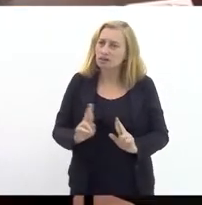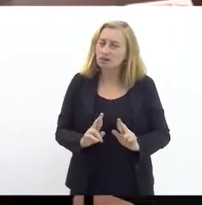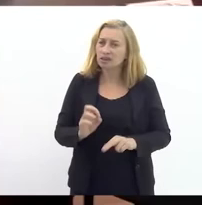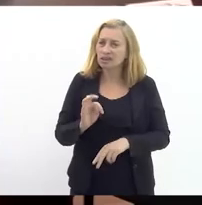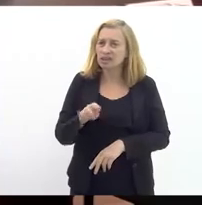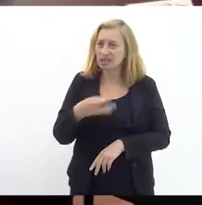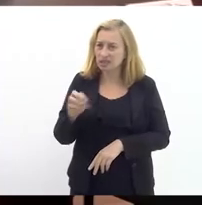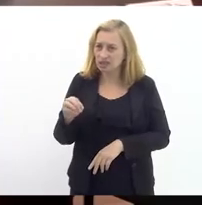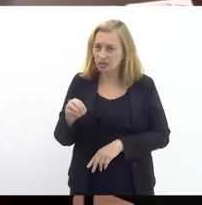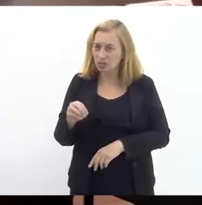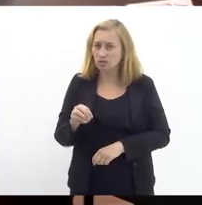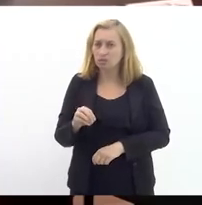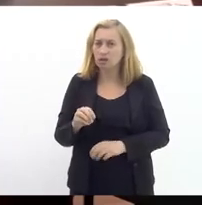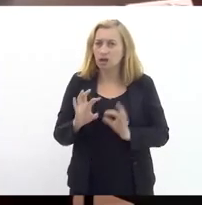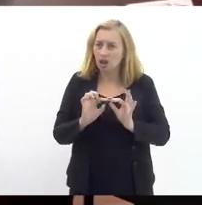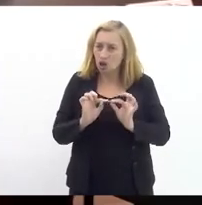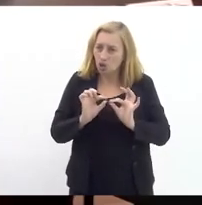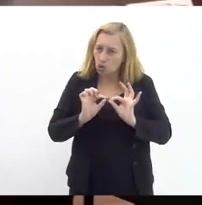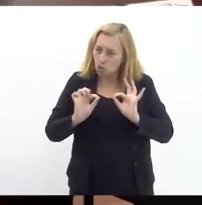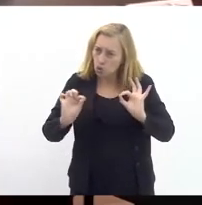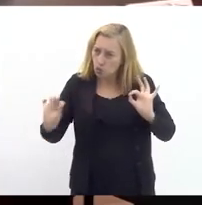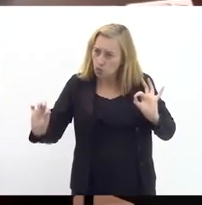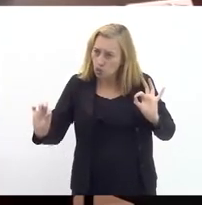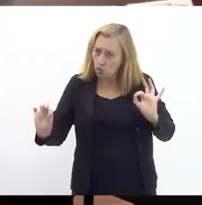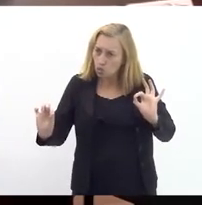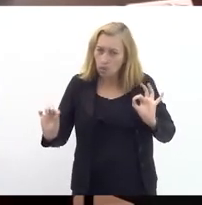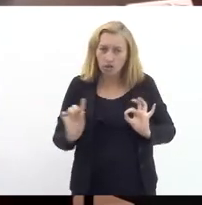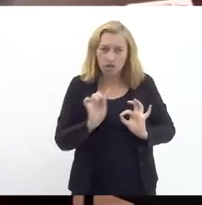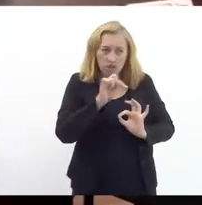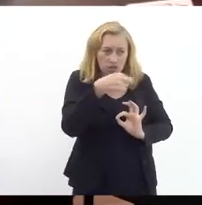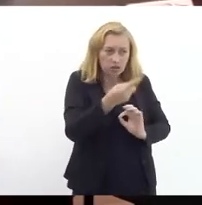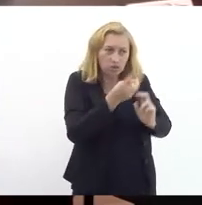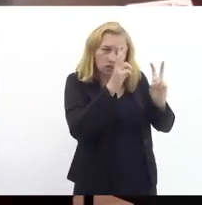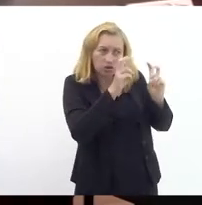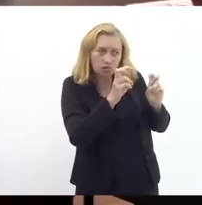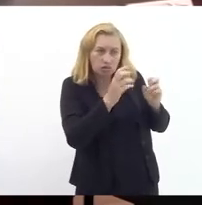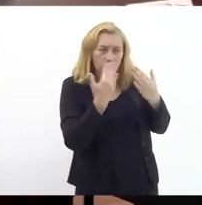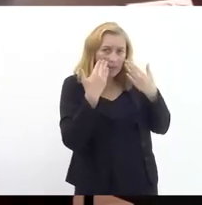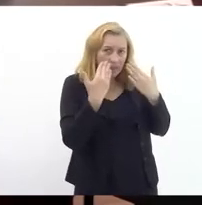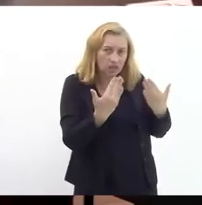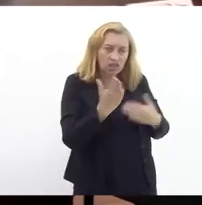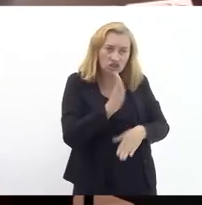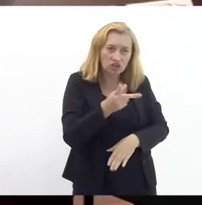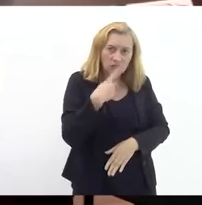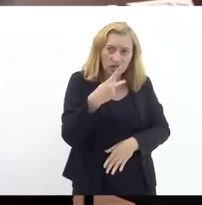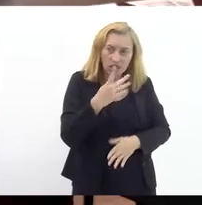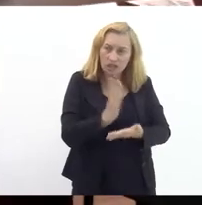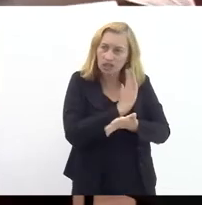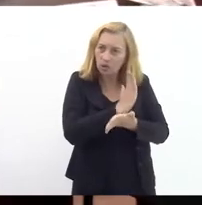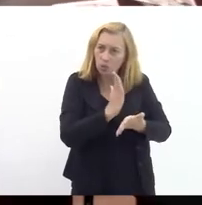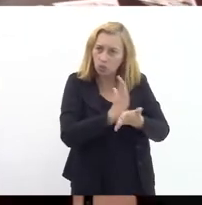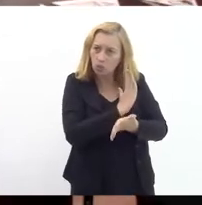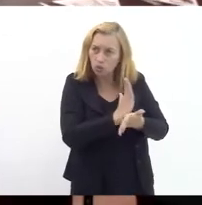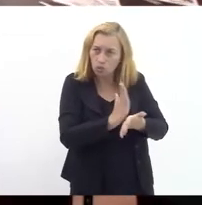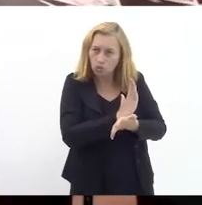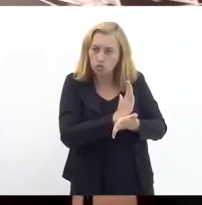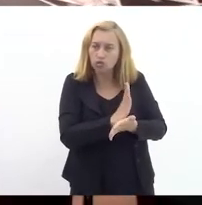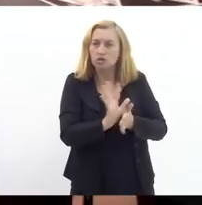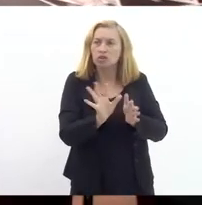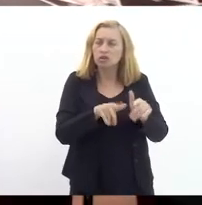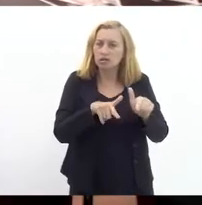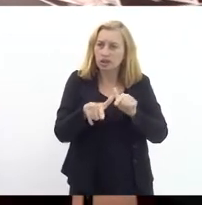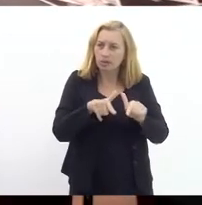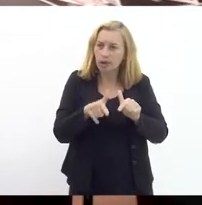estações, ou mais distante, ou mais perto, com relação às outras questões que foram apresentadas, eu comentei, a gente já tem alguns trabalhos